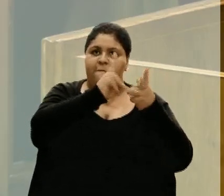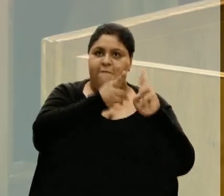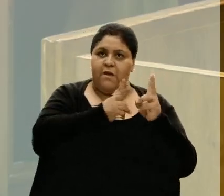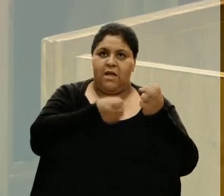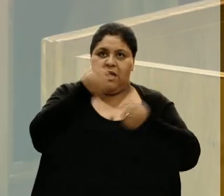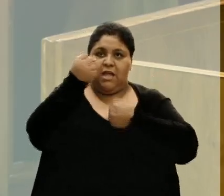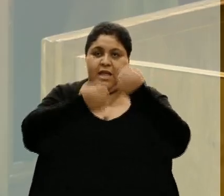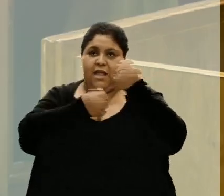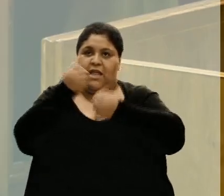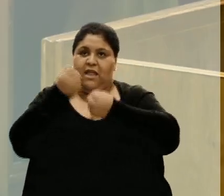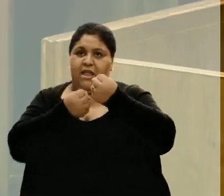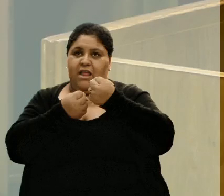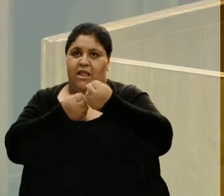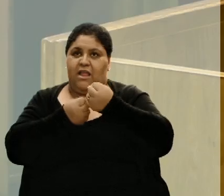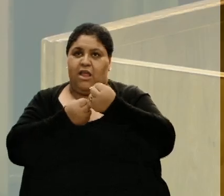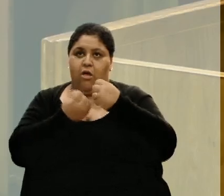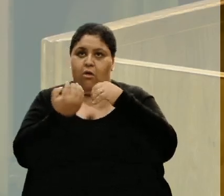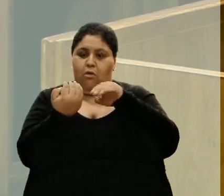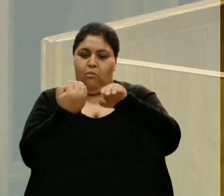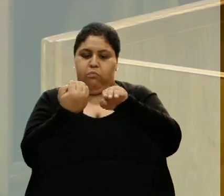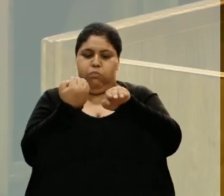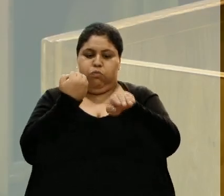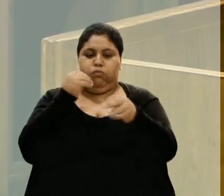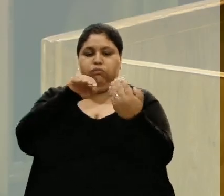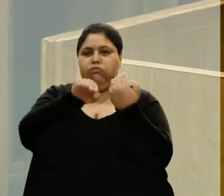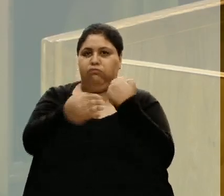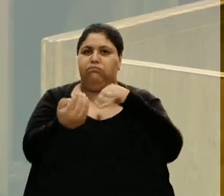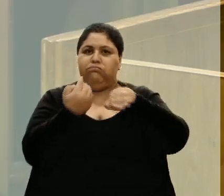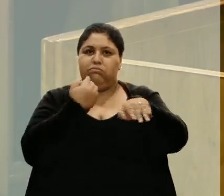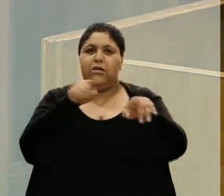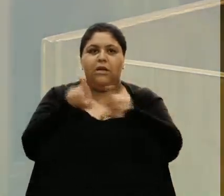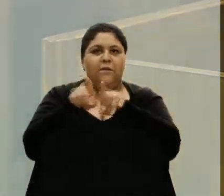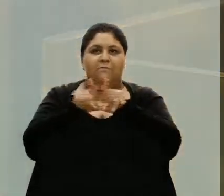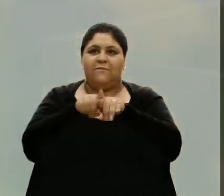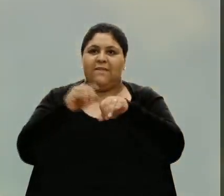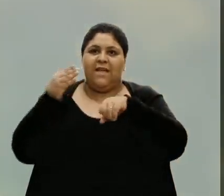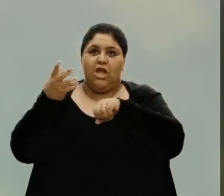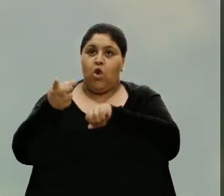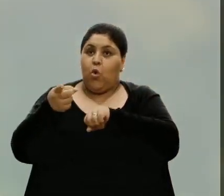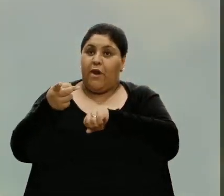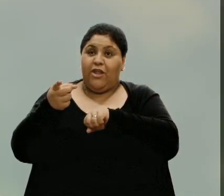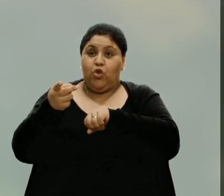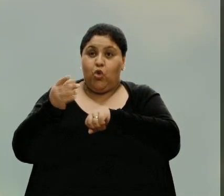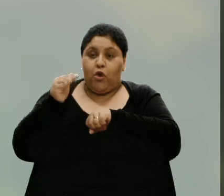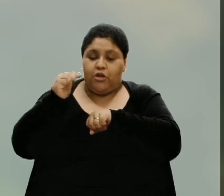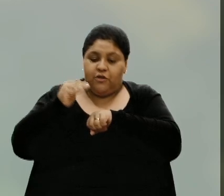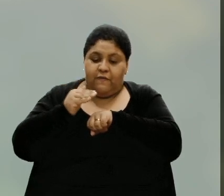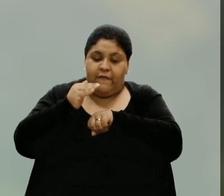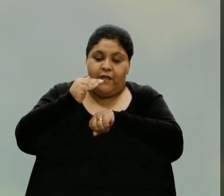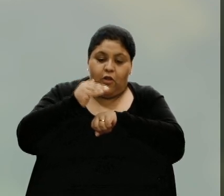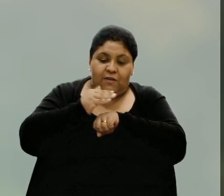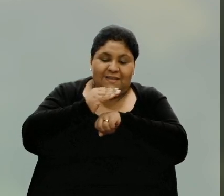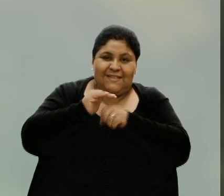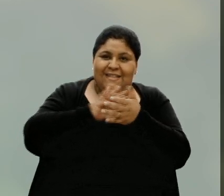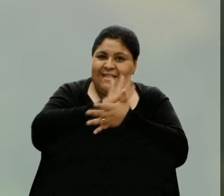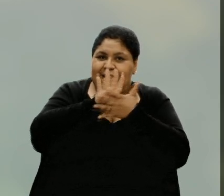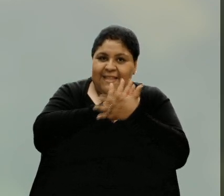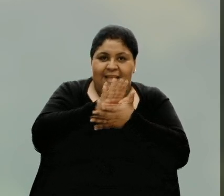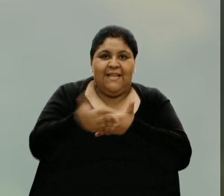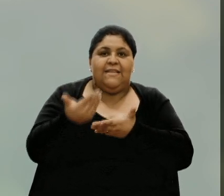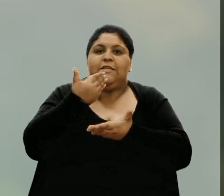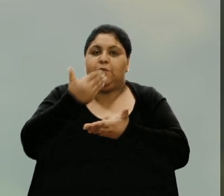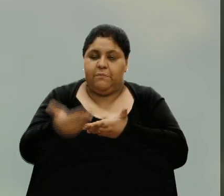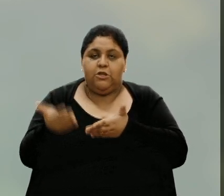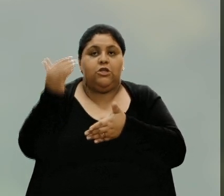correndo, ali não tem nenhum redutor, quando esses redutores existem do outro lado. Então, este pedido está na